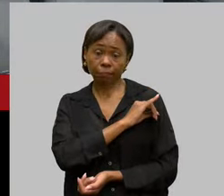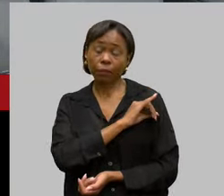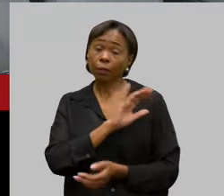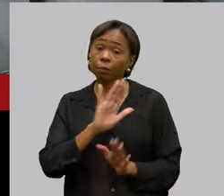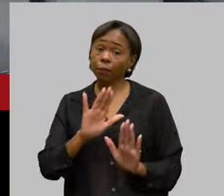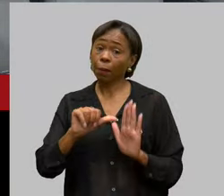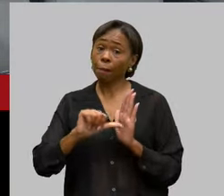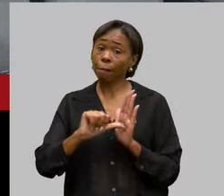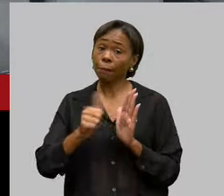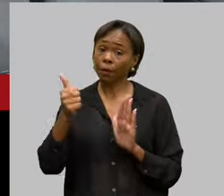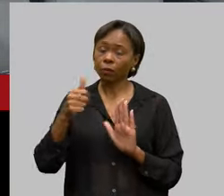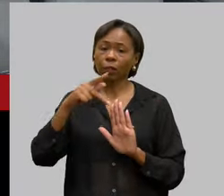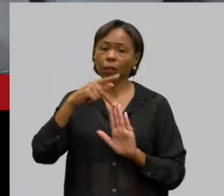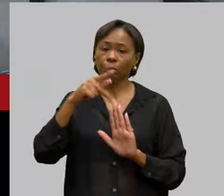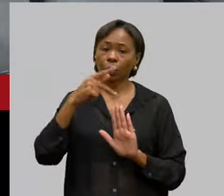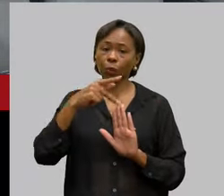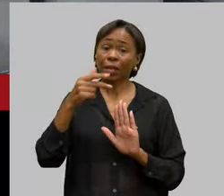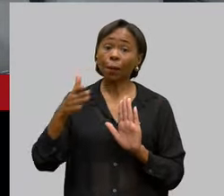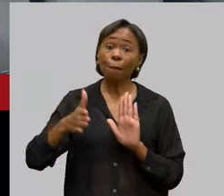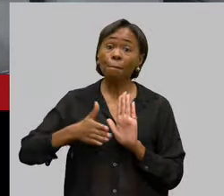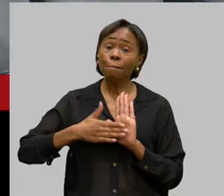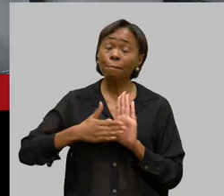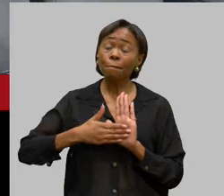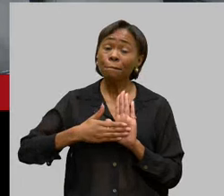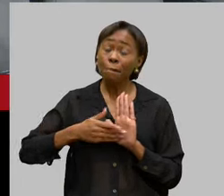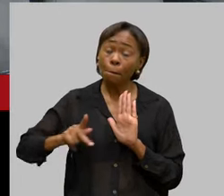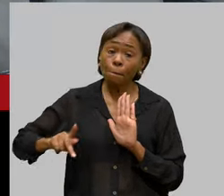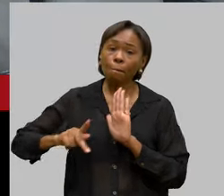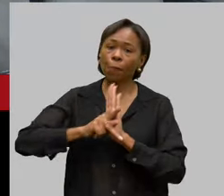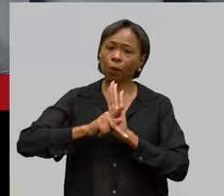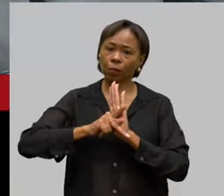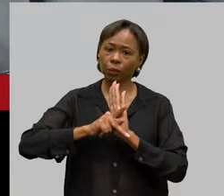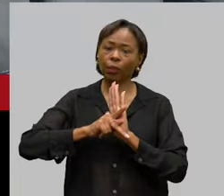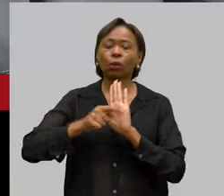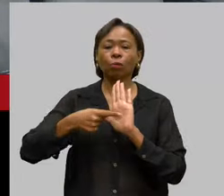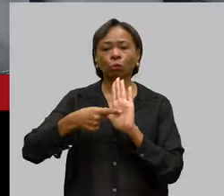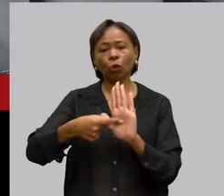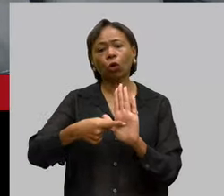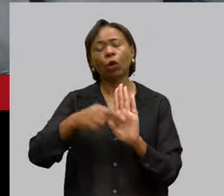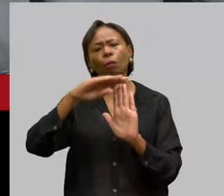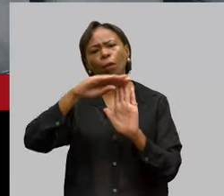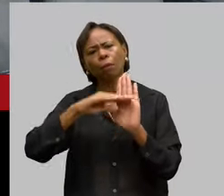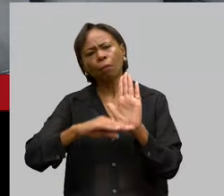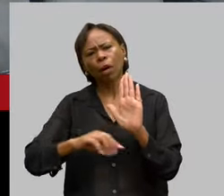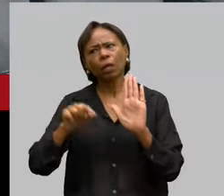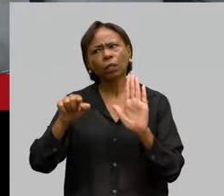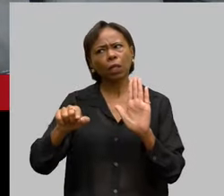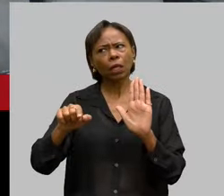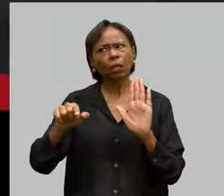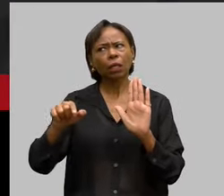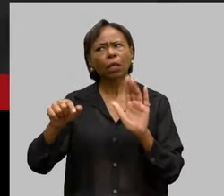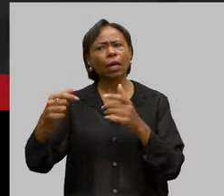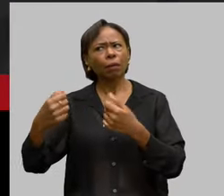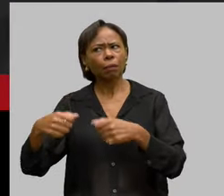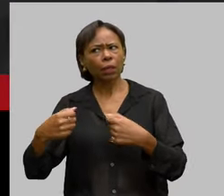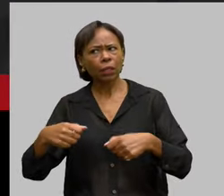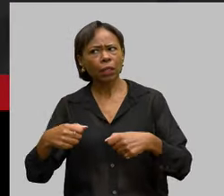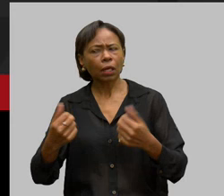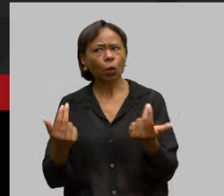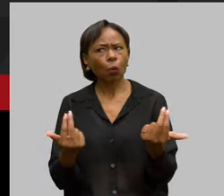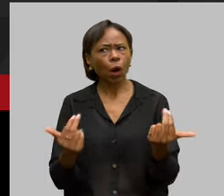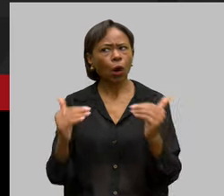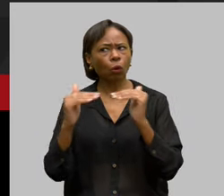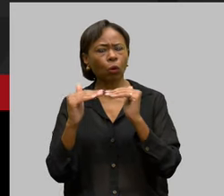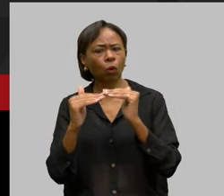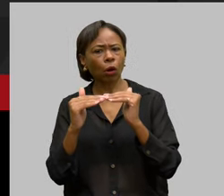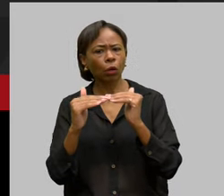dos regimes próprios nos traz essa necessidade de Observar se as premissas estão ou não estão adequadas à realidade eh